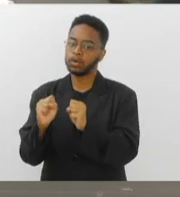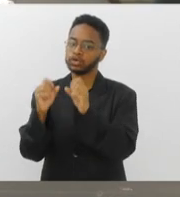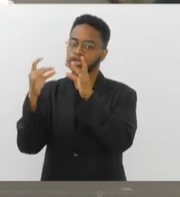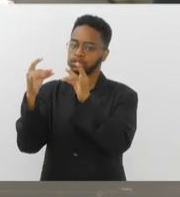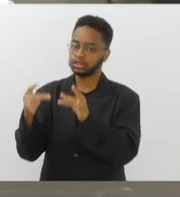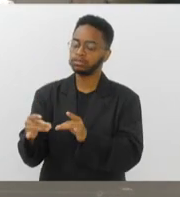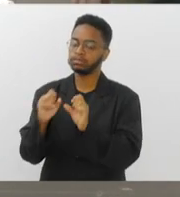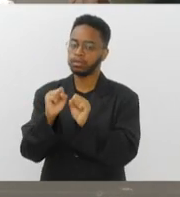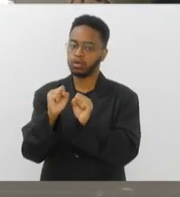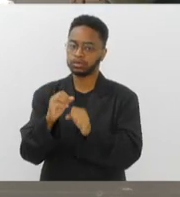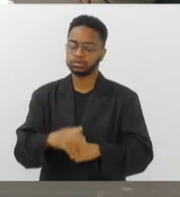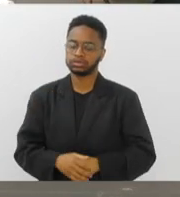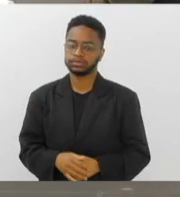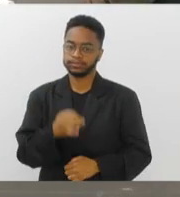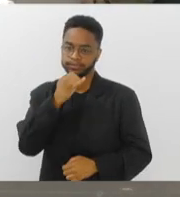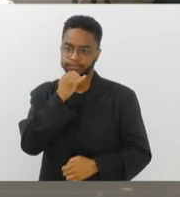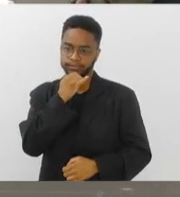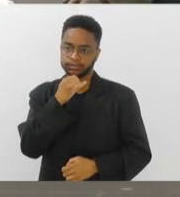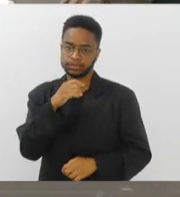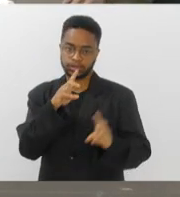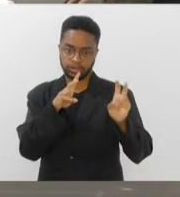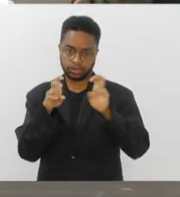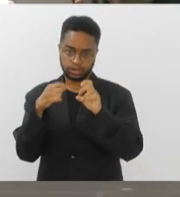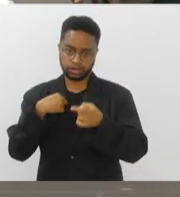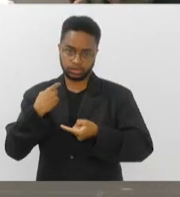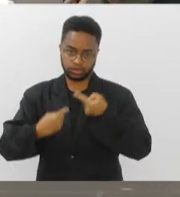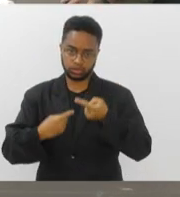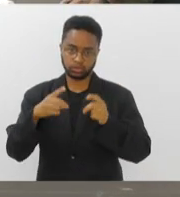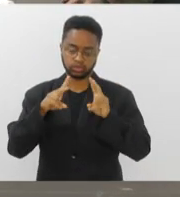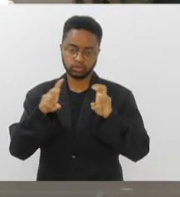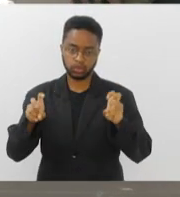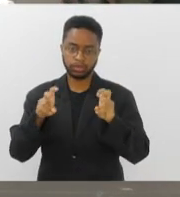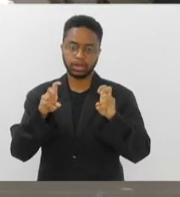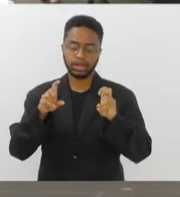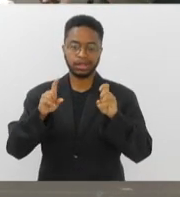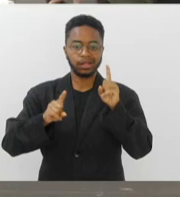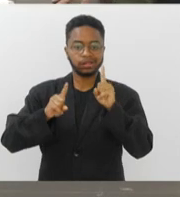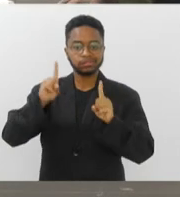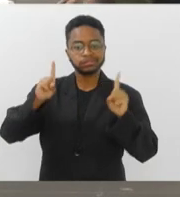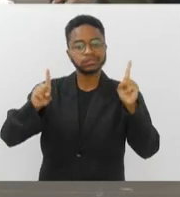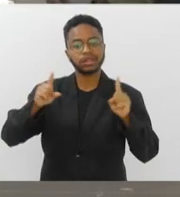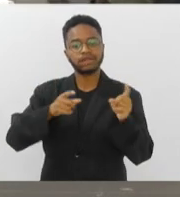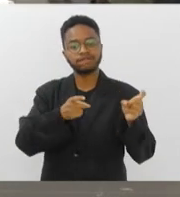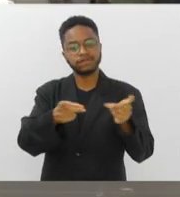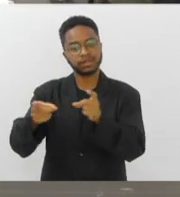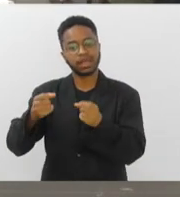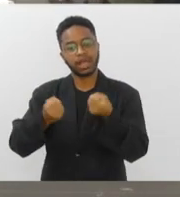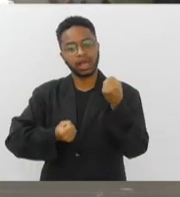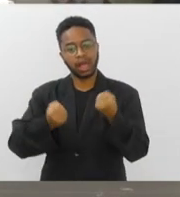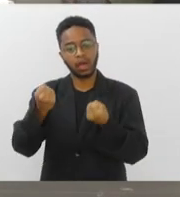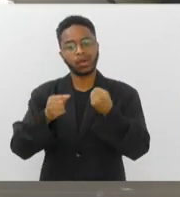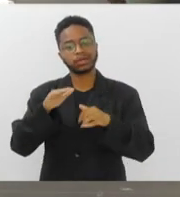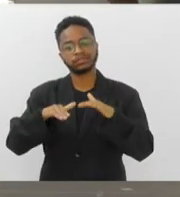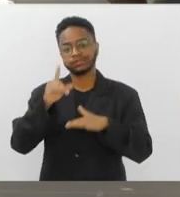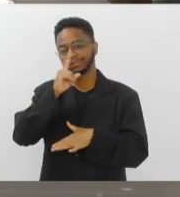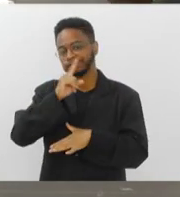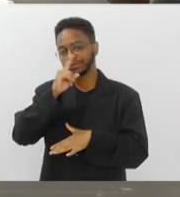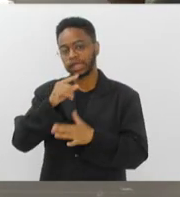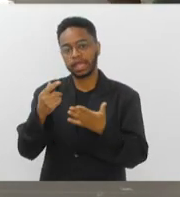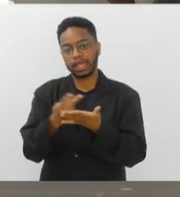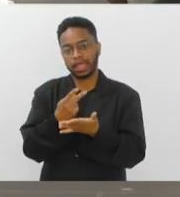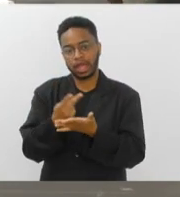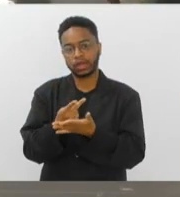Um exemplo é um tema que eu tenho me debruçado também dos leilões, desses carros apreendidos, muitas vezes irregularmente, que